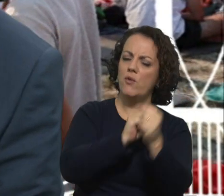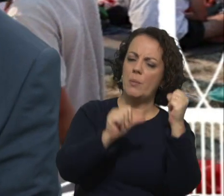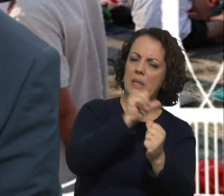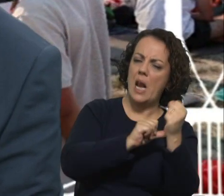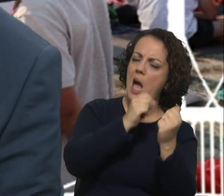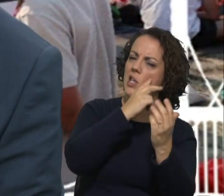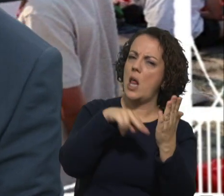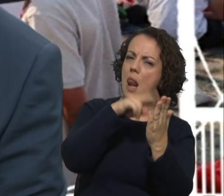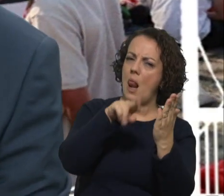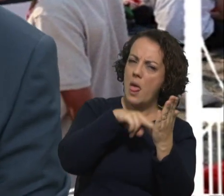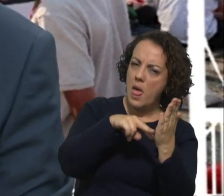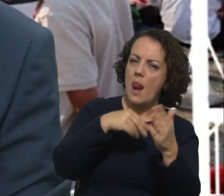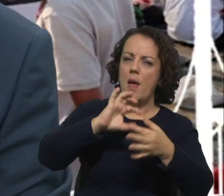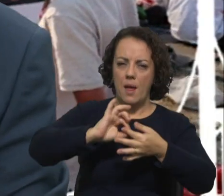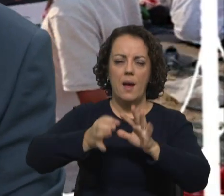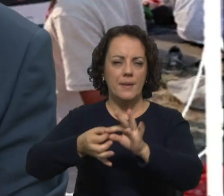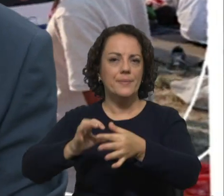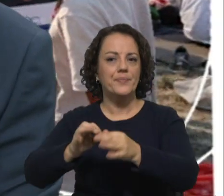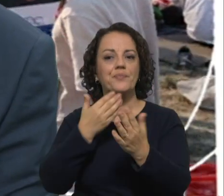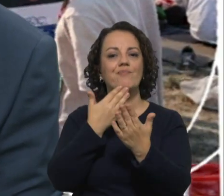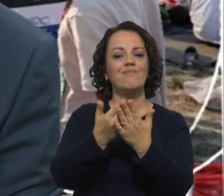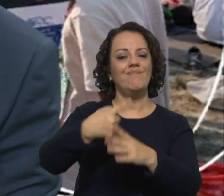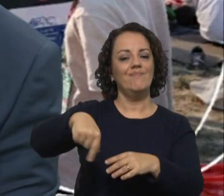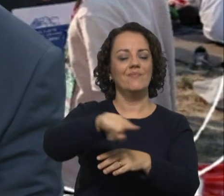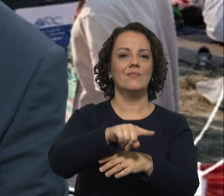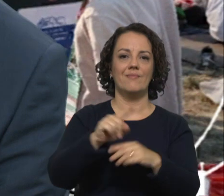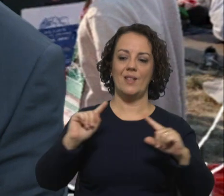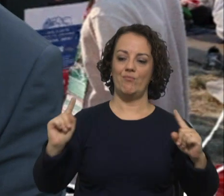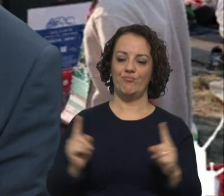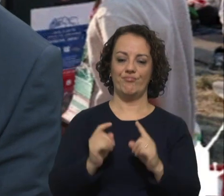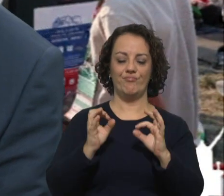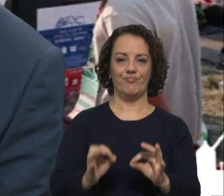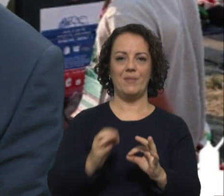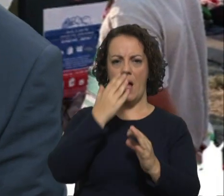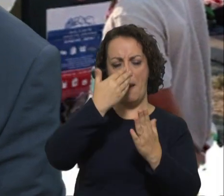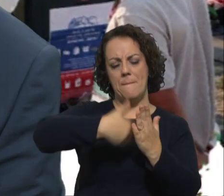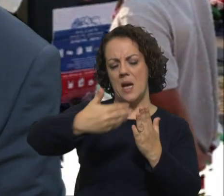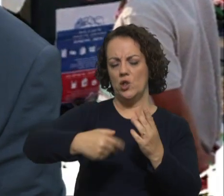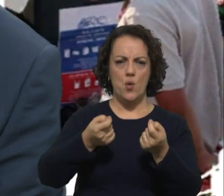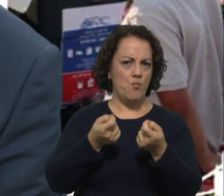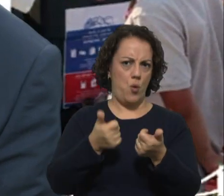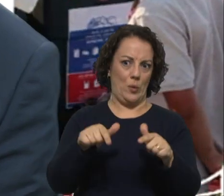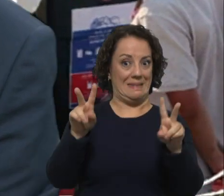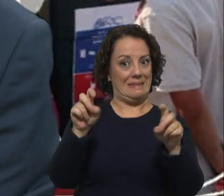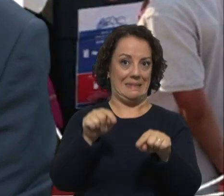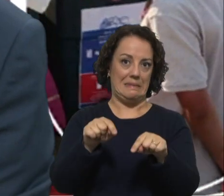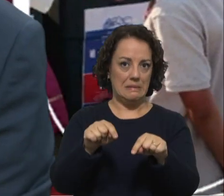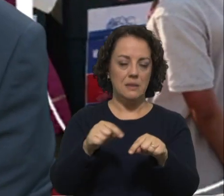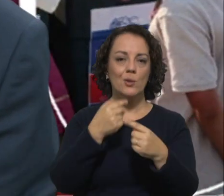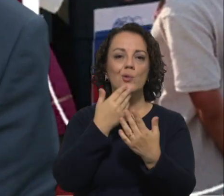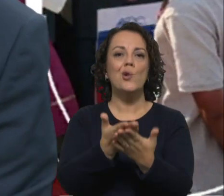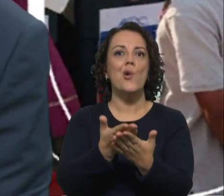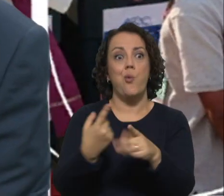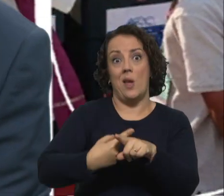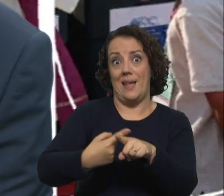e ler, e ter uma síntese oferecida, aqui em poucas páginas, sobre esta matéria que suscitou tanto interesse e